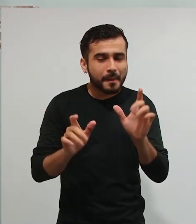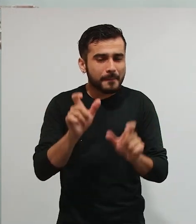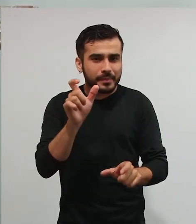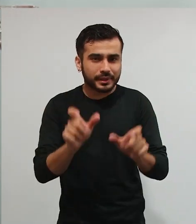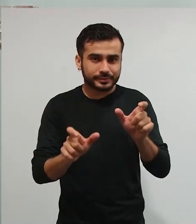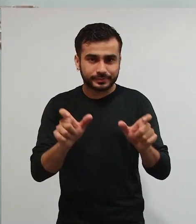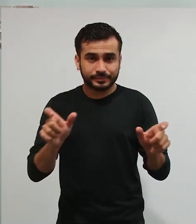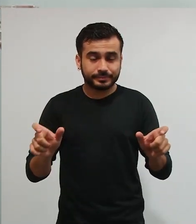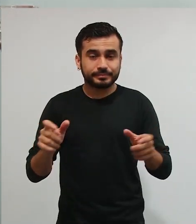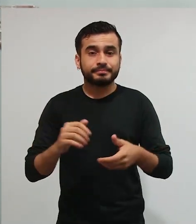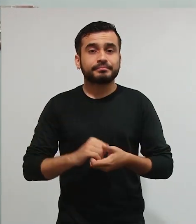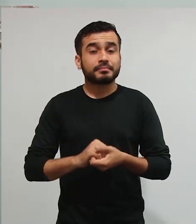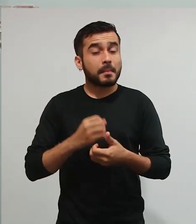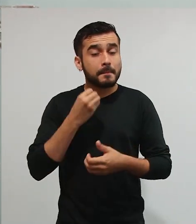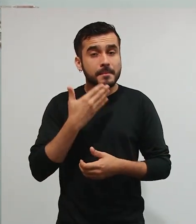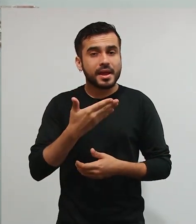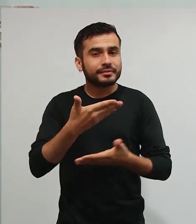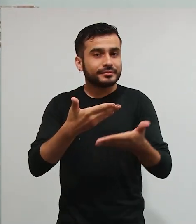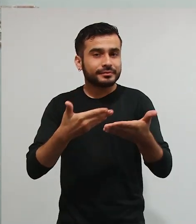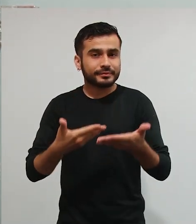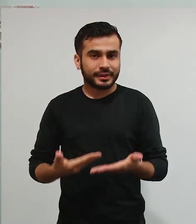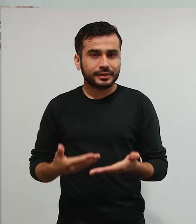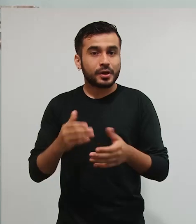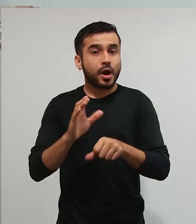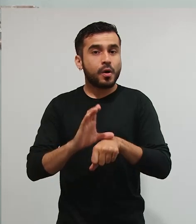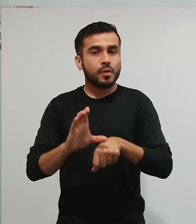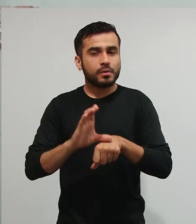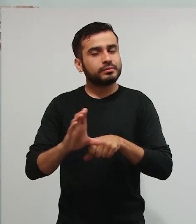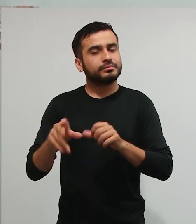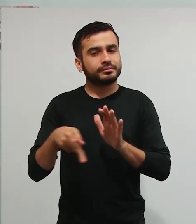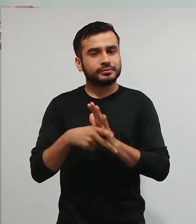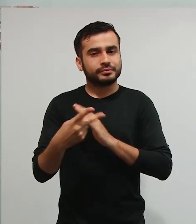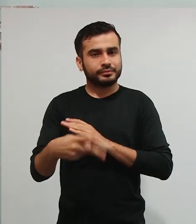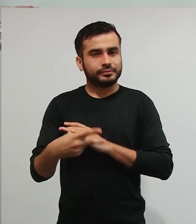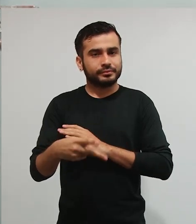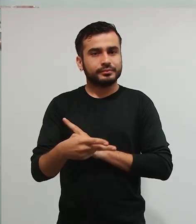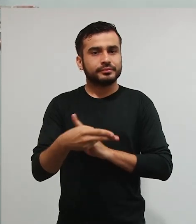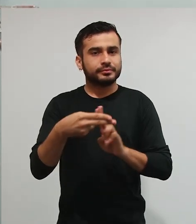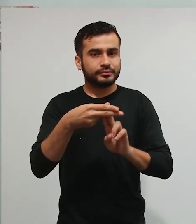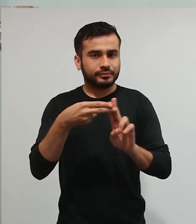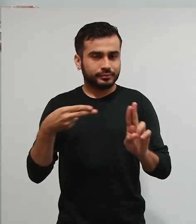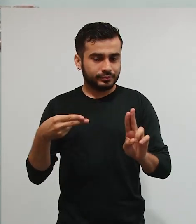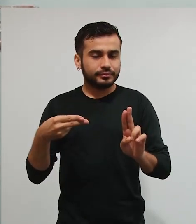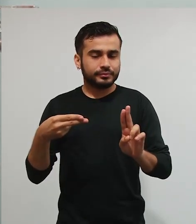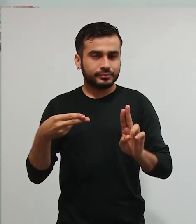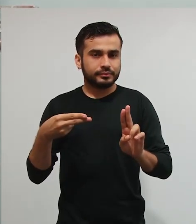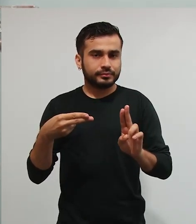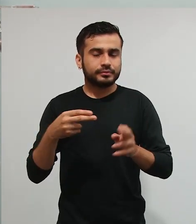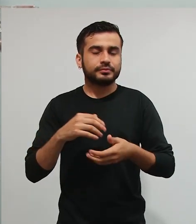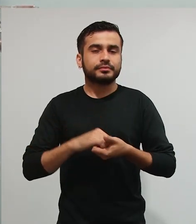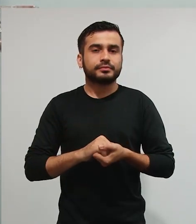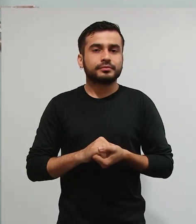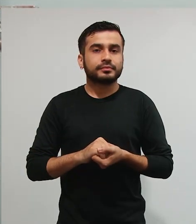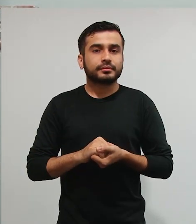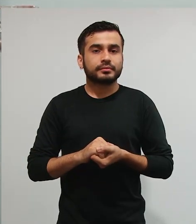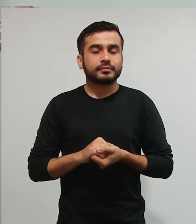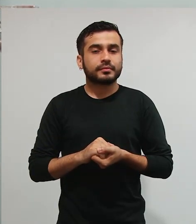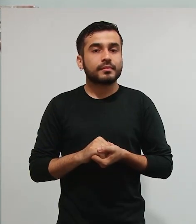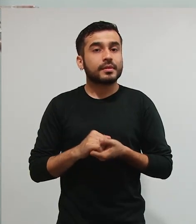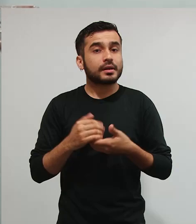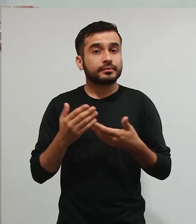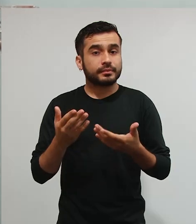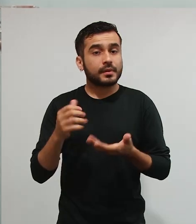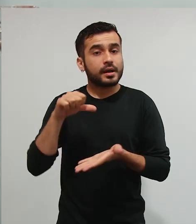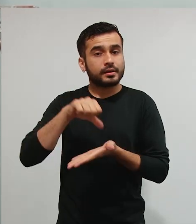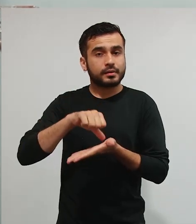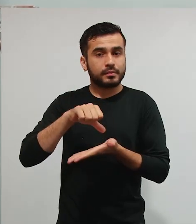Saudações, pessoas! Sejam bem-vindos aos cursos do Instituto Federal de Educação, Ciência e Tecnologia de Rondônia,